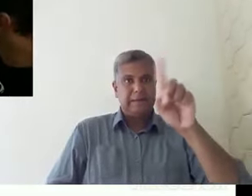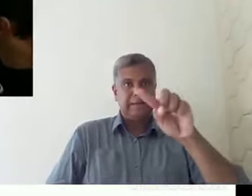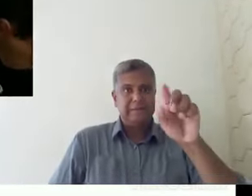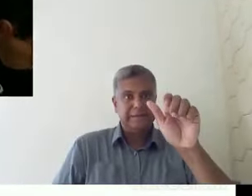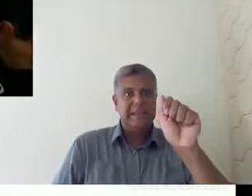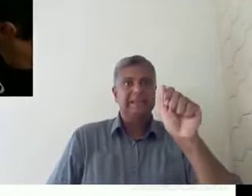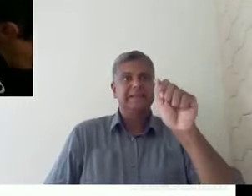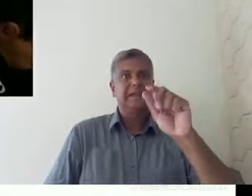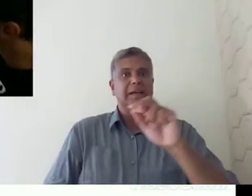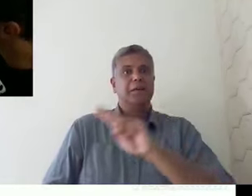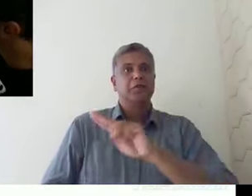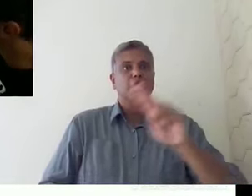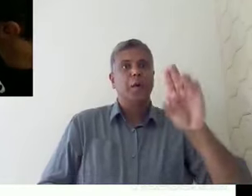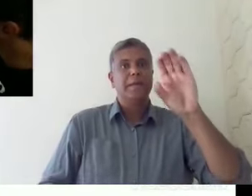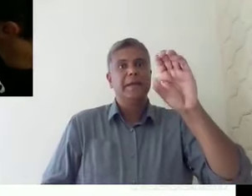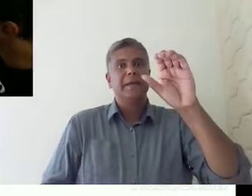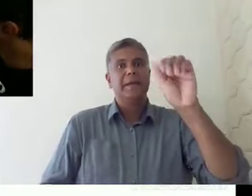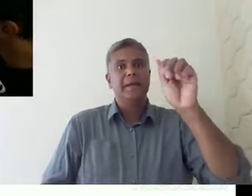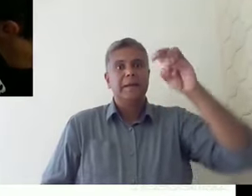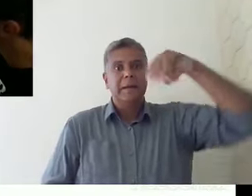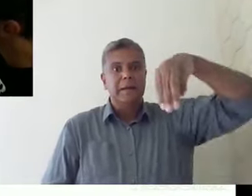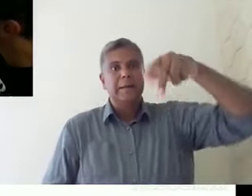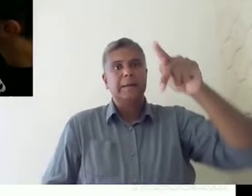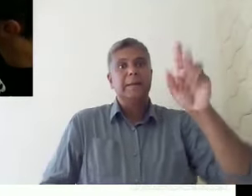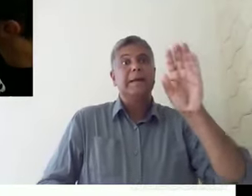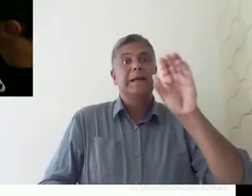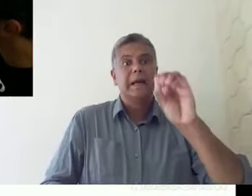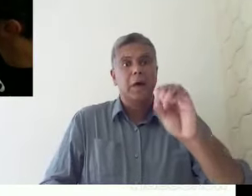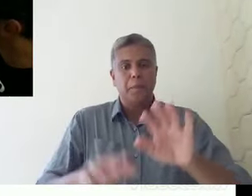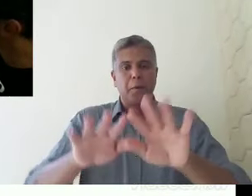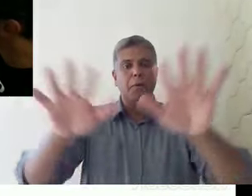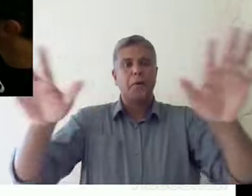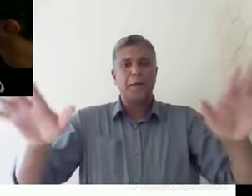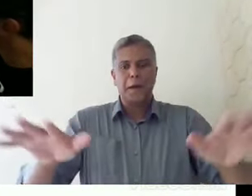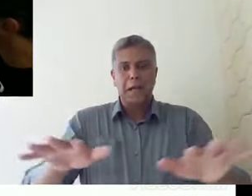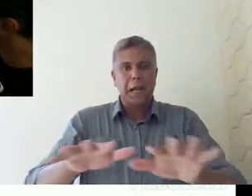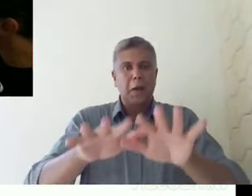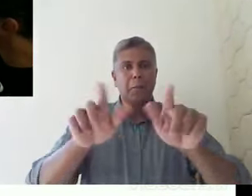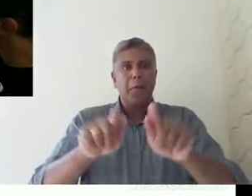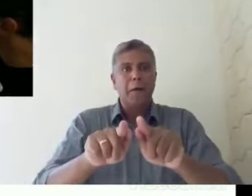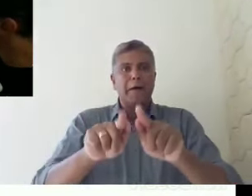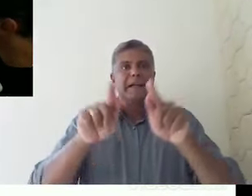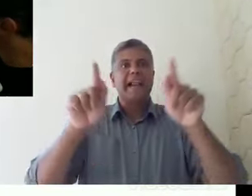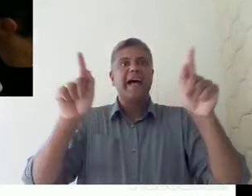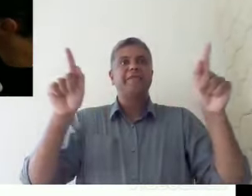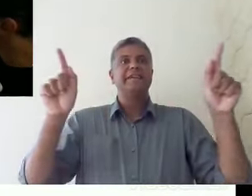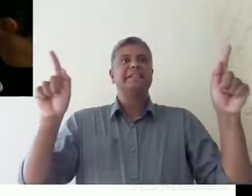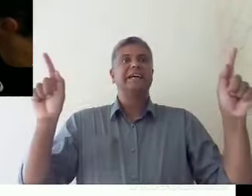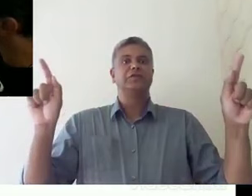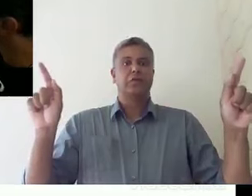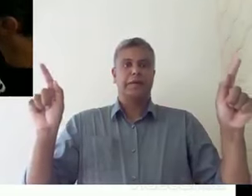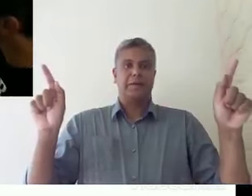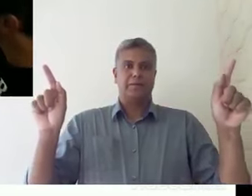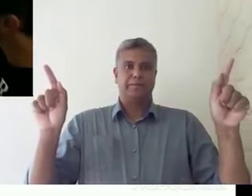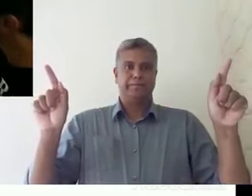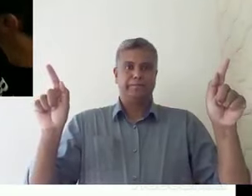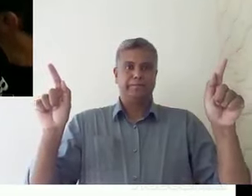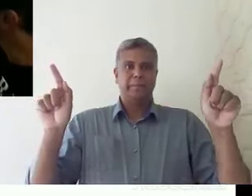aqui, o campo gravitacional. O campo gravitacional, ele aparece para a